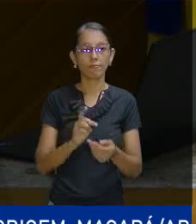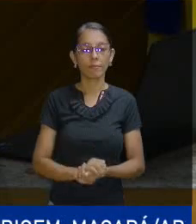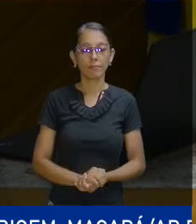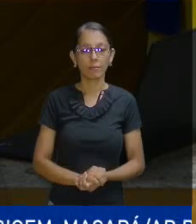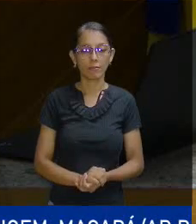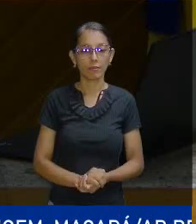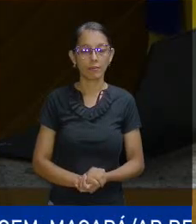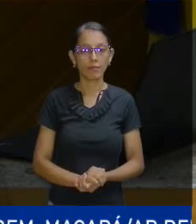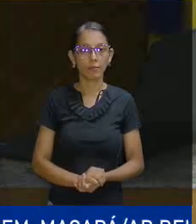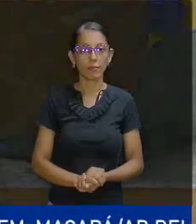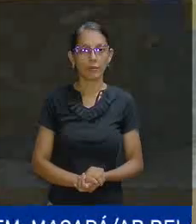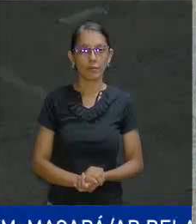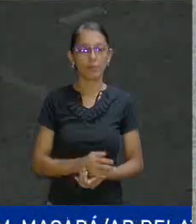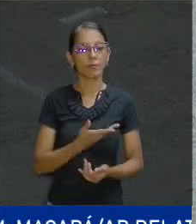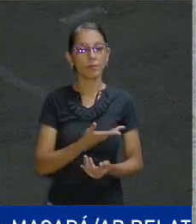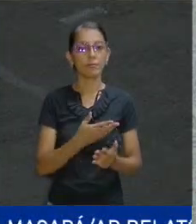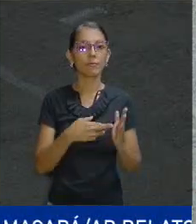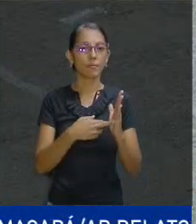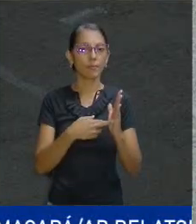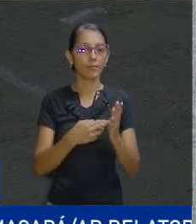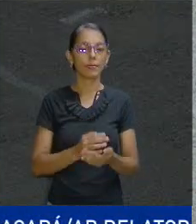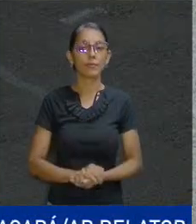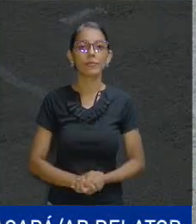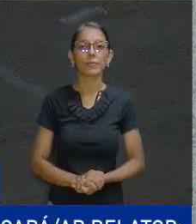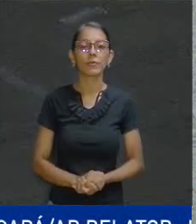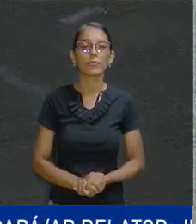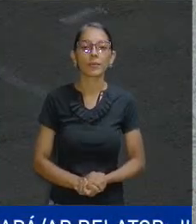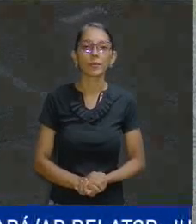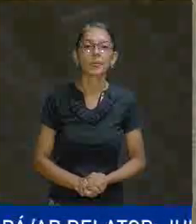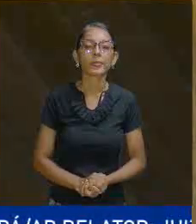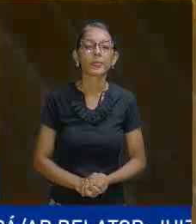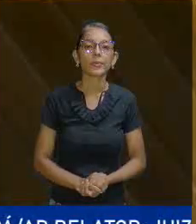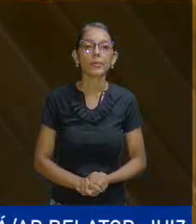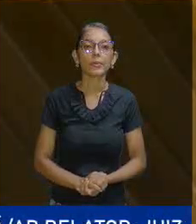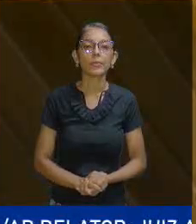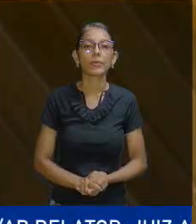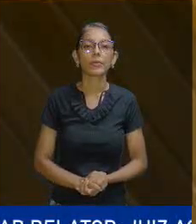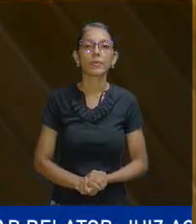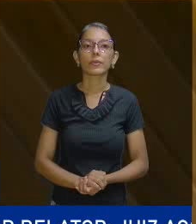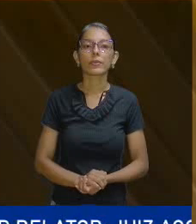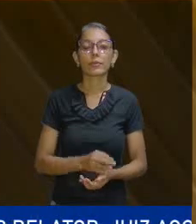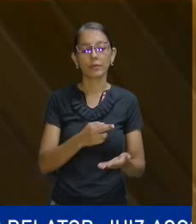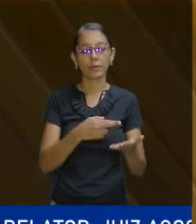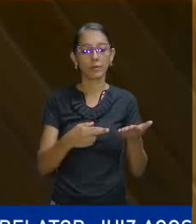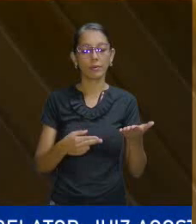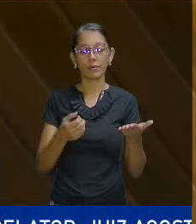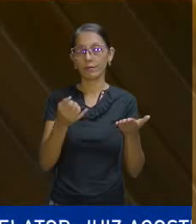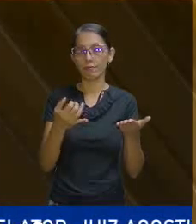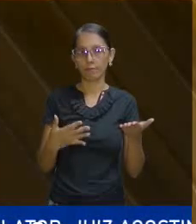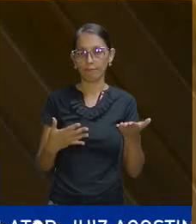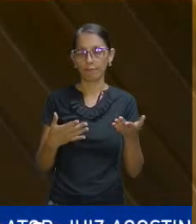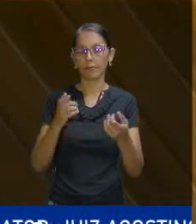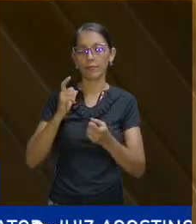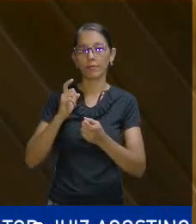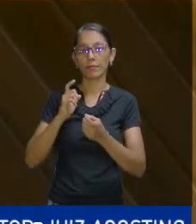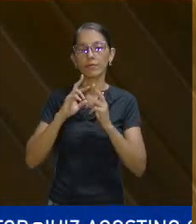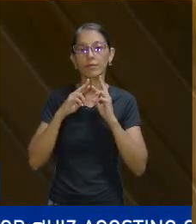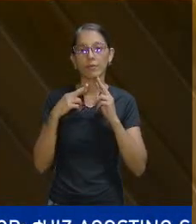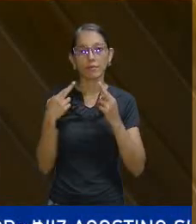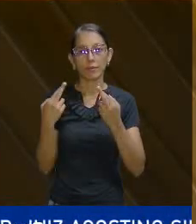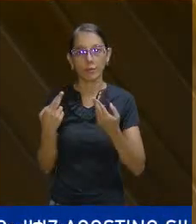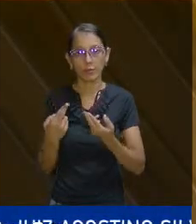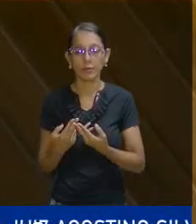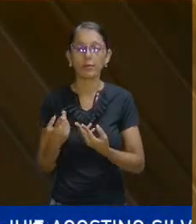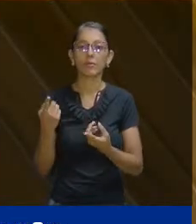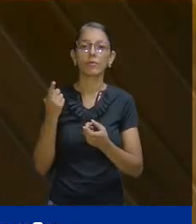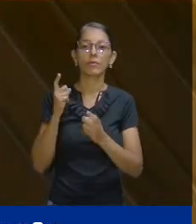Então, o ilustre relator está com a palavra. Imagem ampla do Presente plenário. relatório trata da reunião e julgamento conjunto de